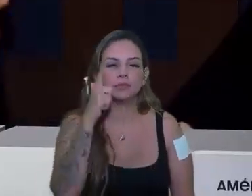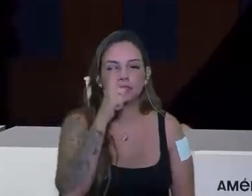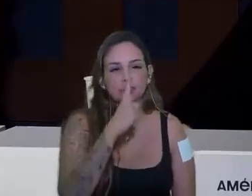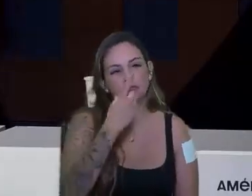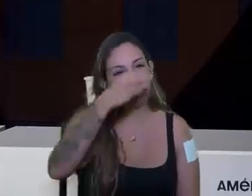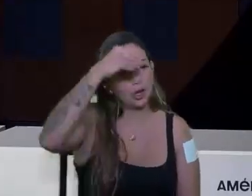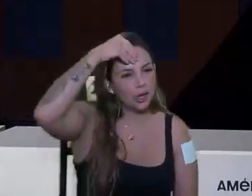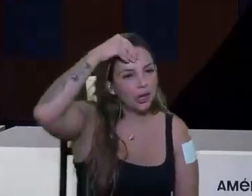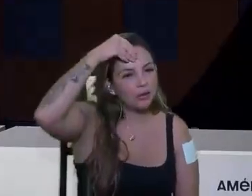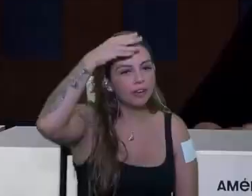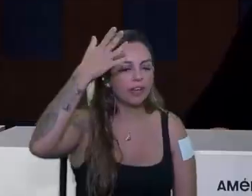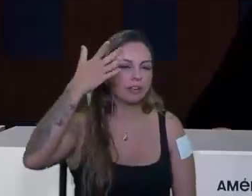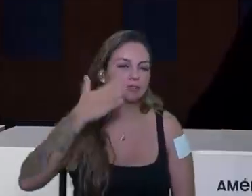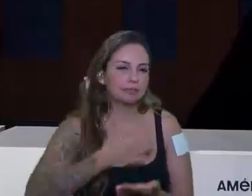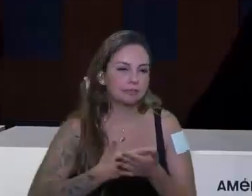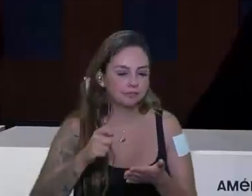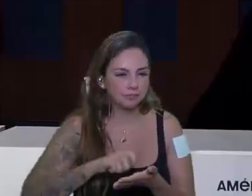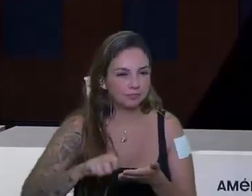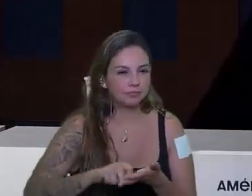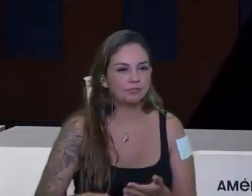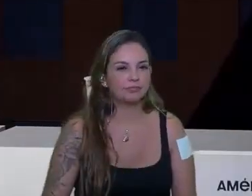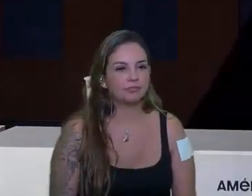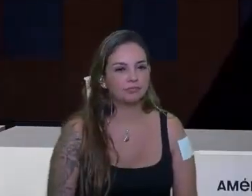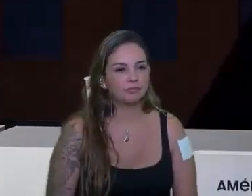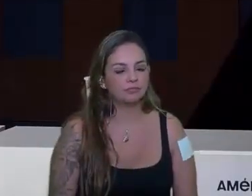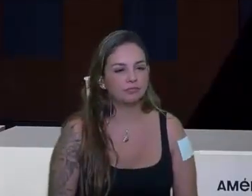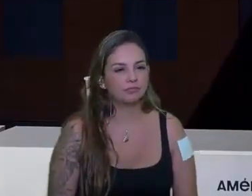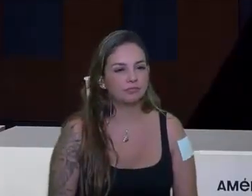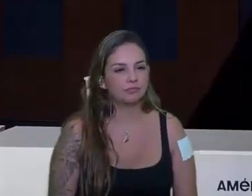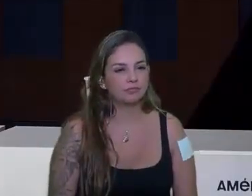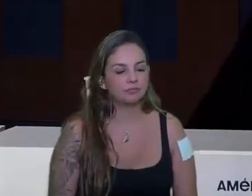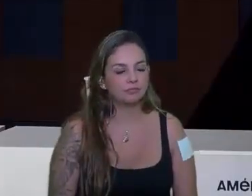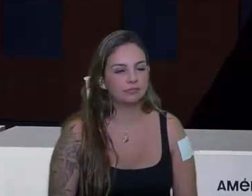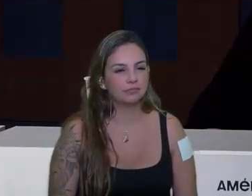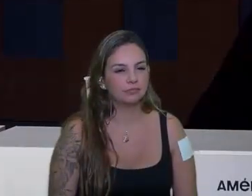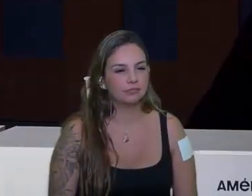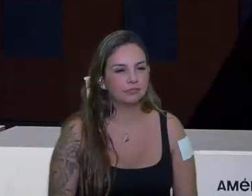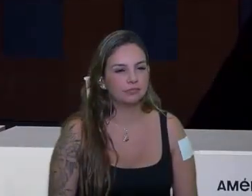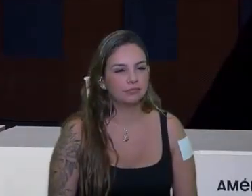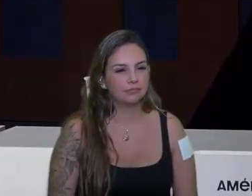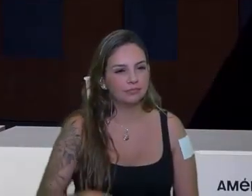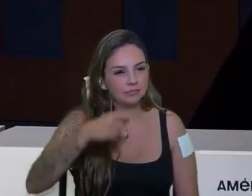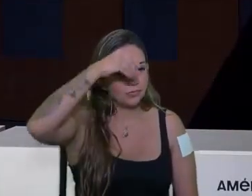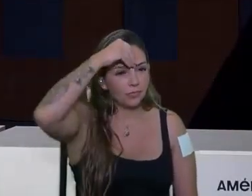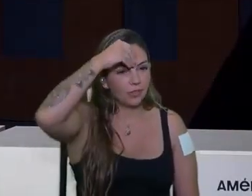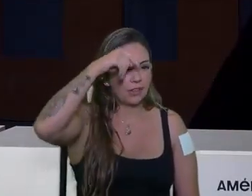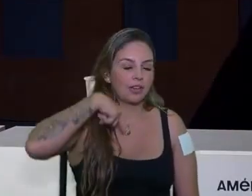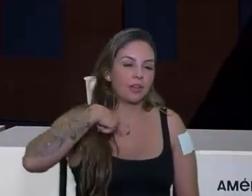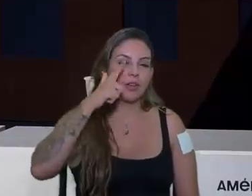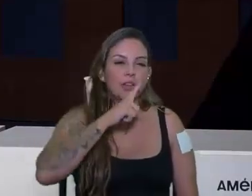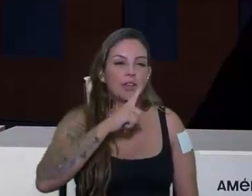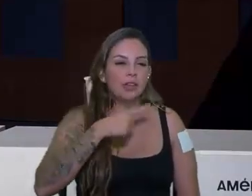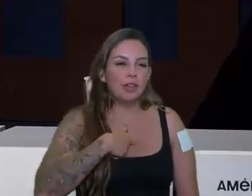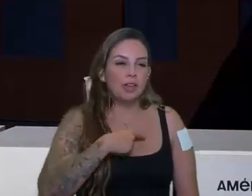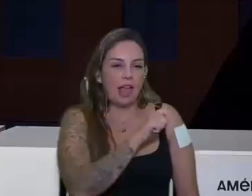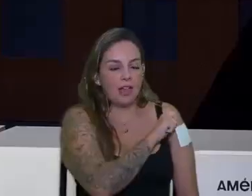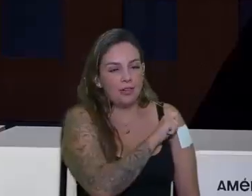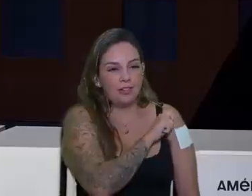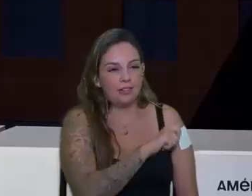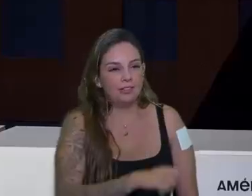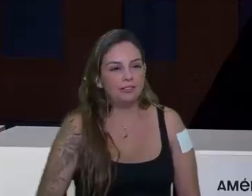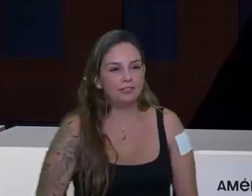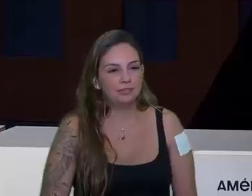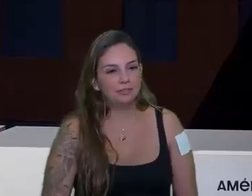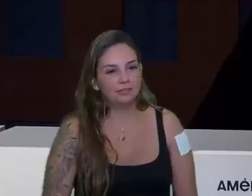um afilhado, uma afilhada e comecei a escrever para criança. E no meu caso, além de ter uma afilhada, eu ganhei os meus alunos.